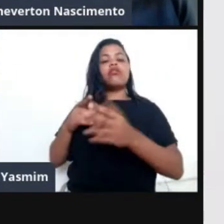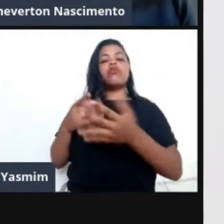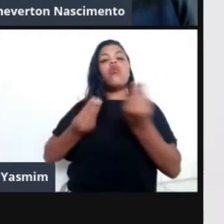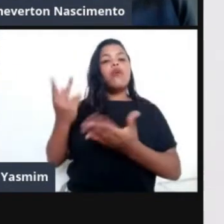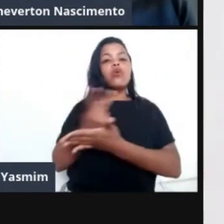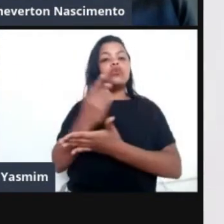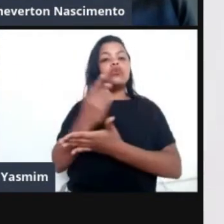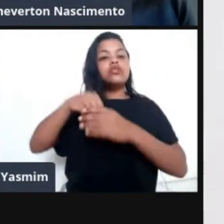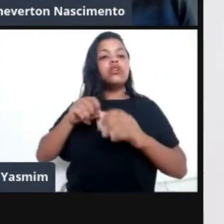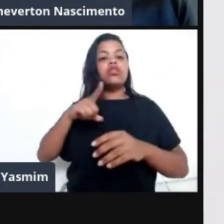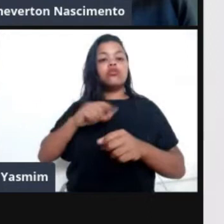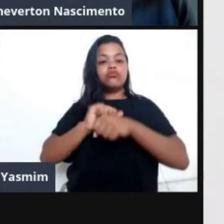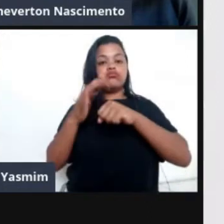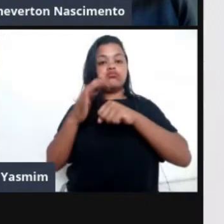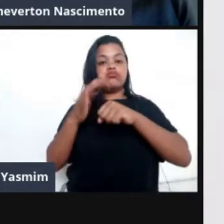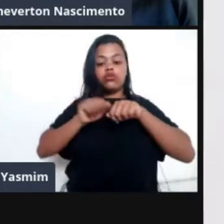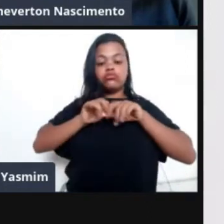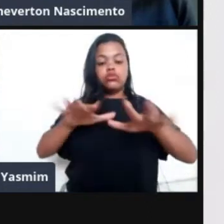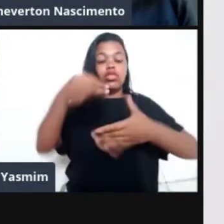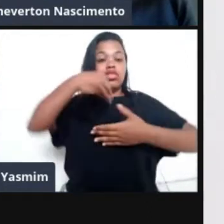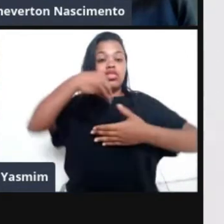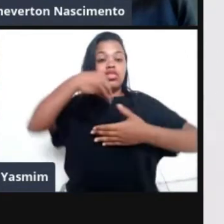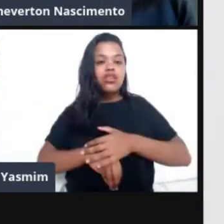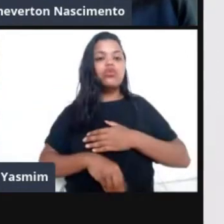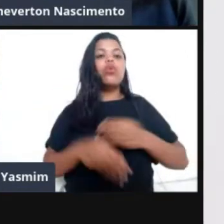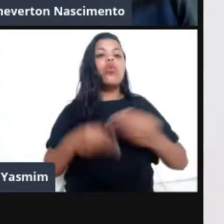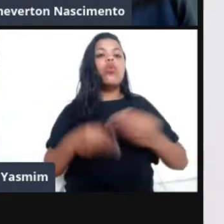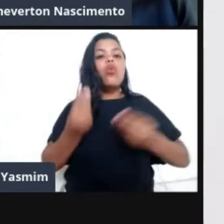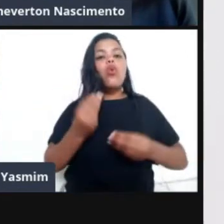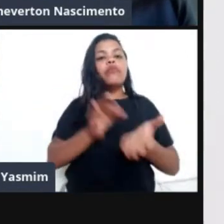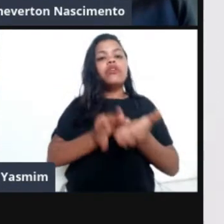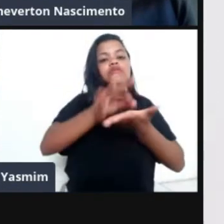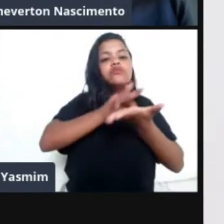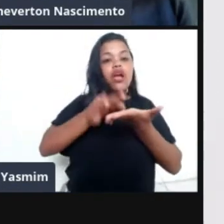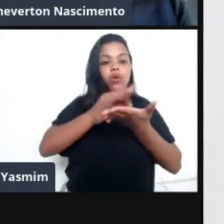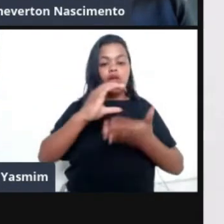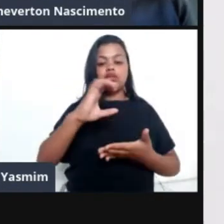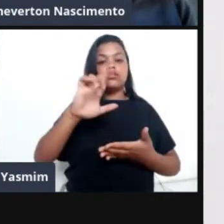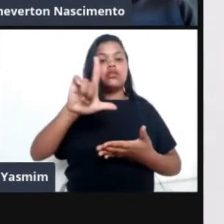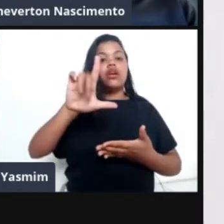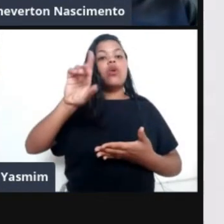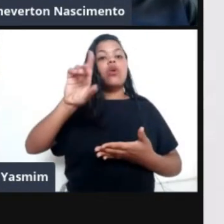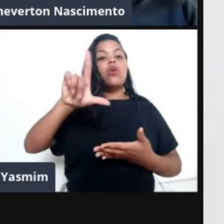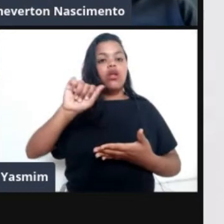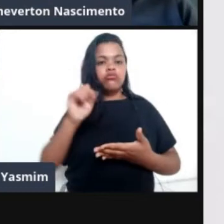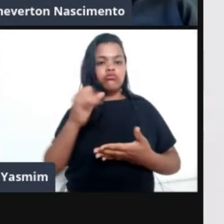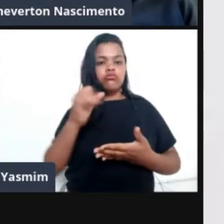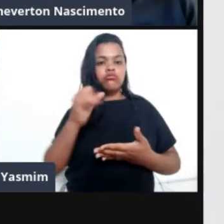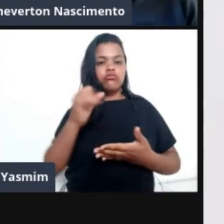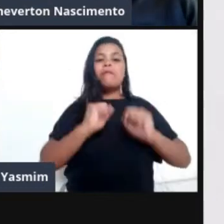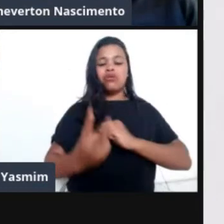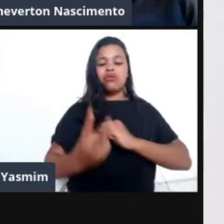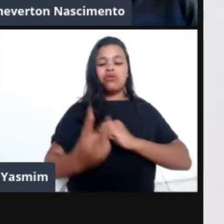quais são as células mais envolvidas com esse dano tecidual que vai prejudicar o funcionamento do pulmão. Então, aqui a gente vai